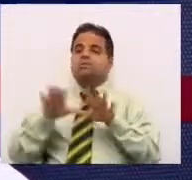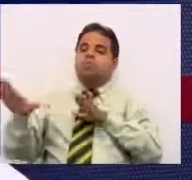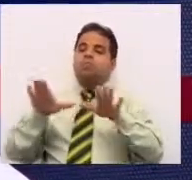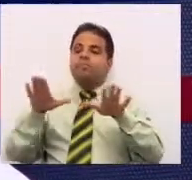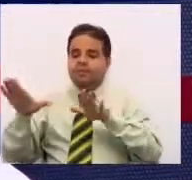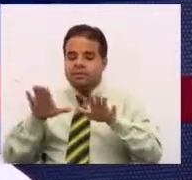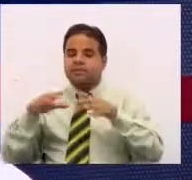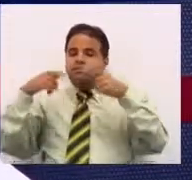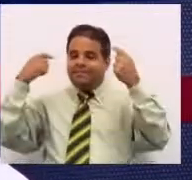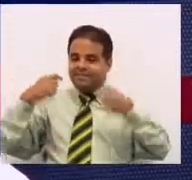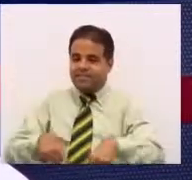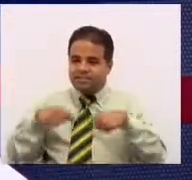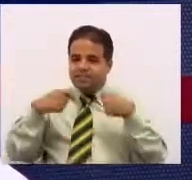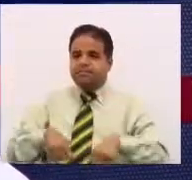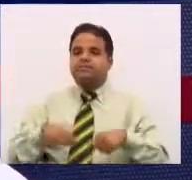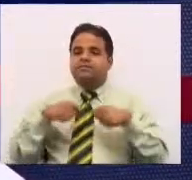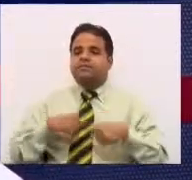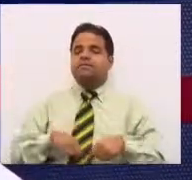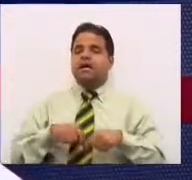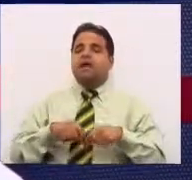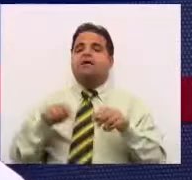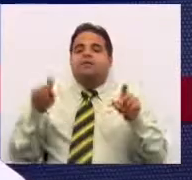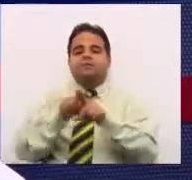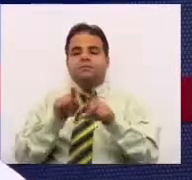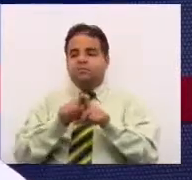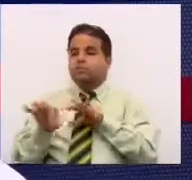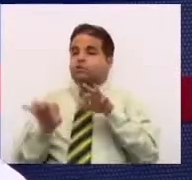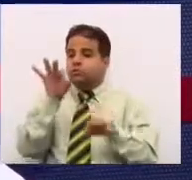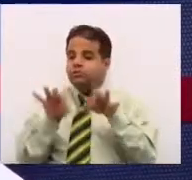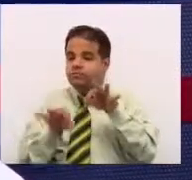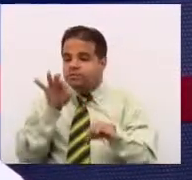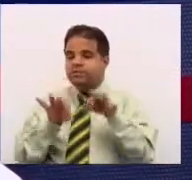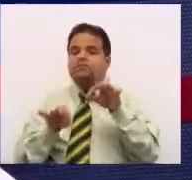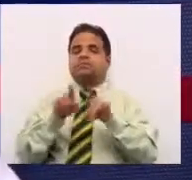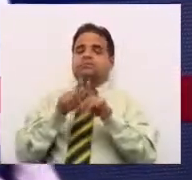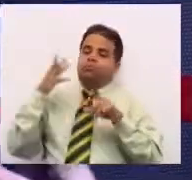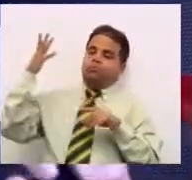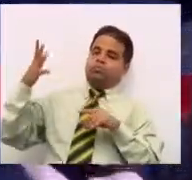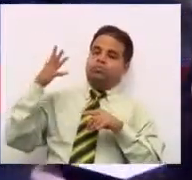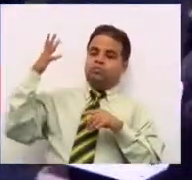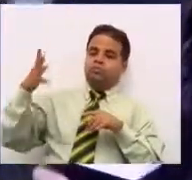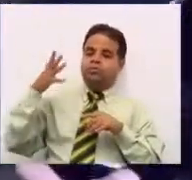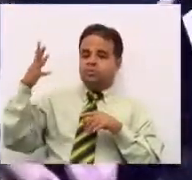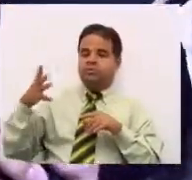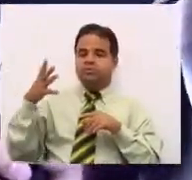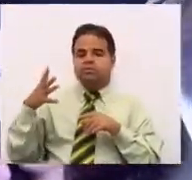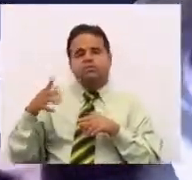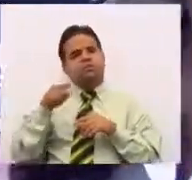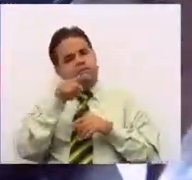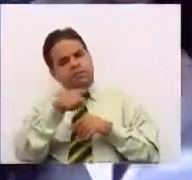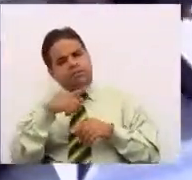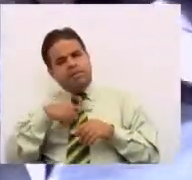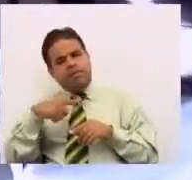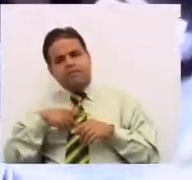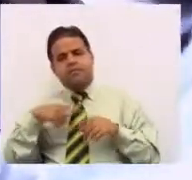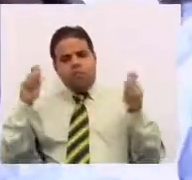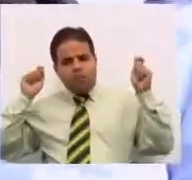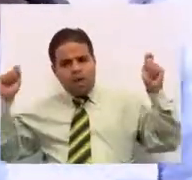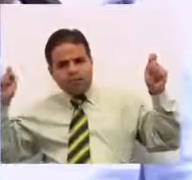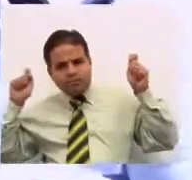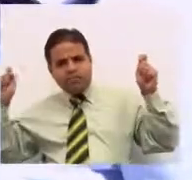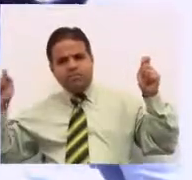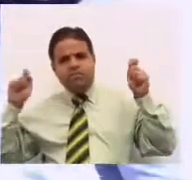mobilizações necessárias para a realização tanto das oficinas e audiências públicas. Houve inclusive uma reivindicação, por assim dizer, do